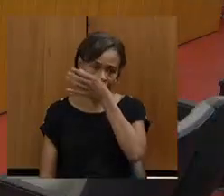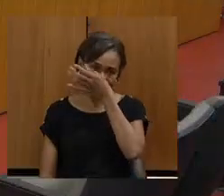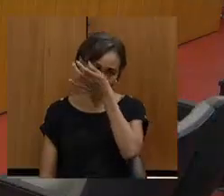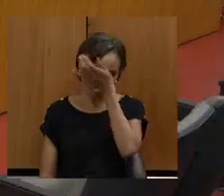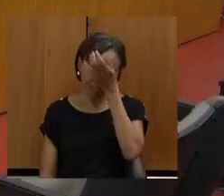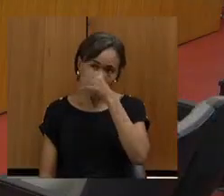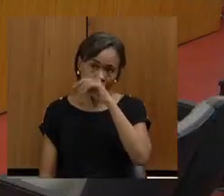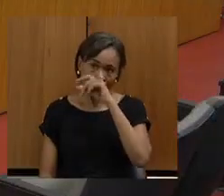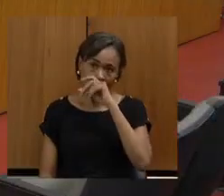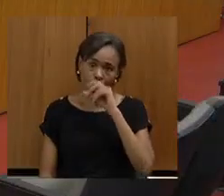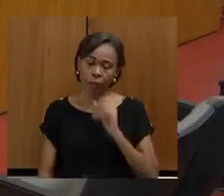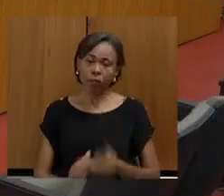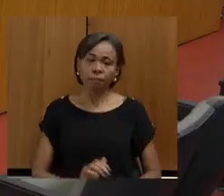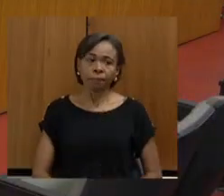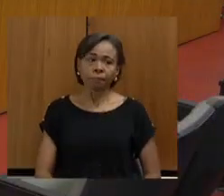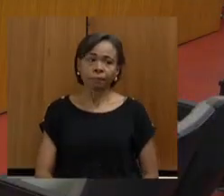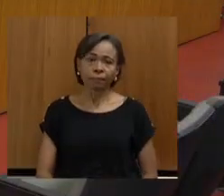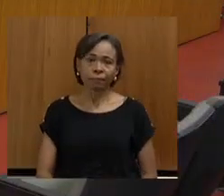Ah,